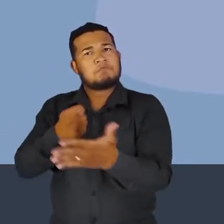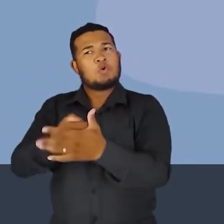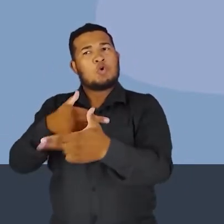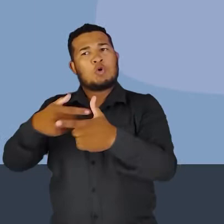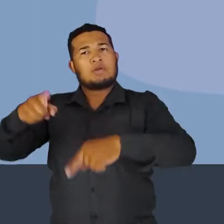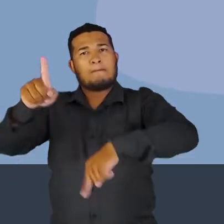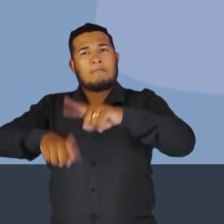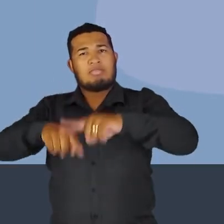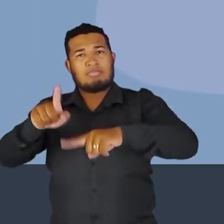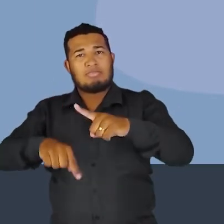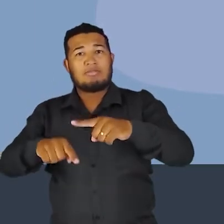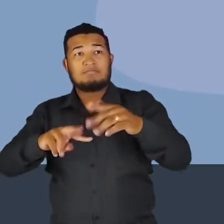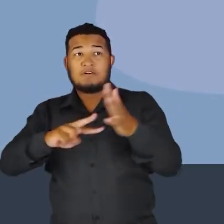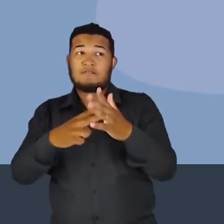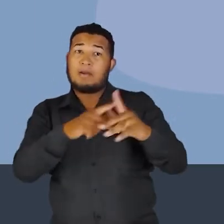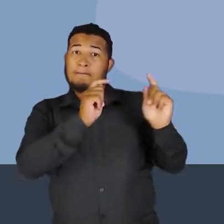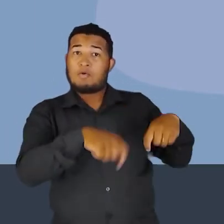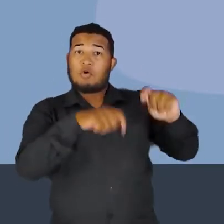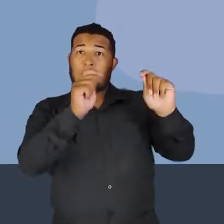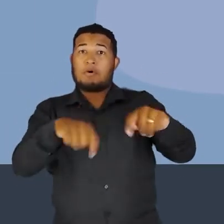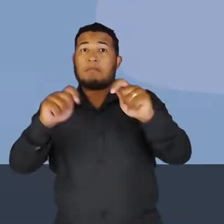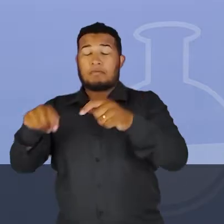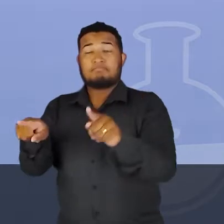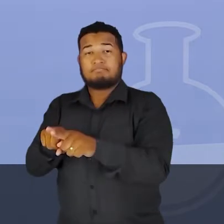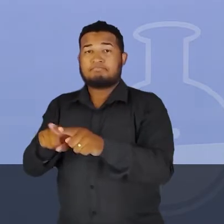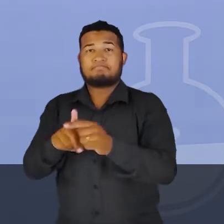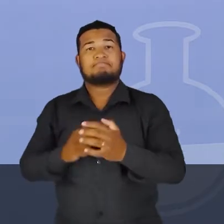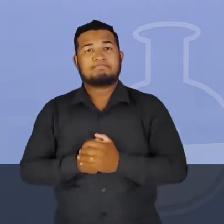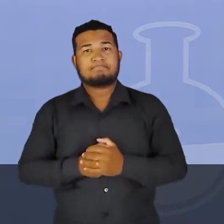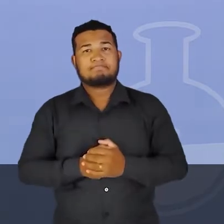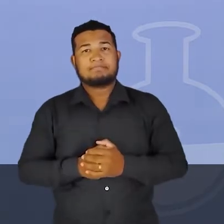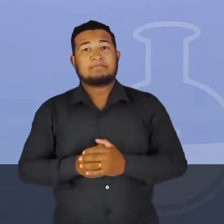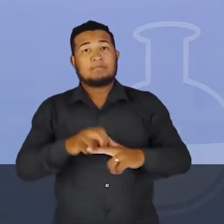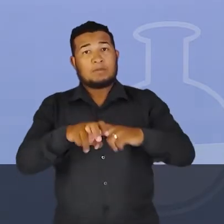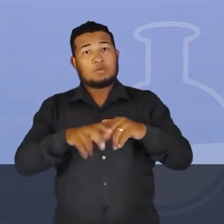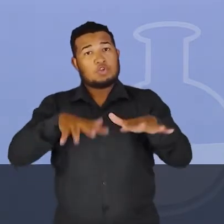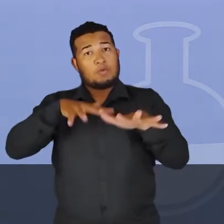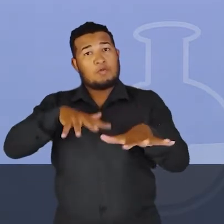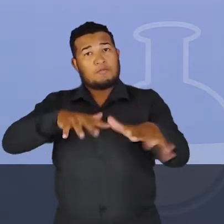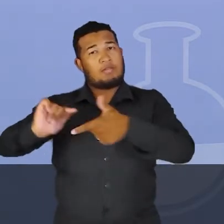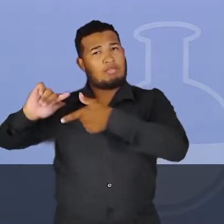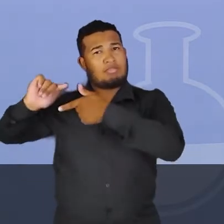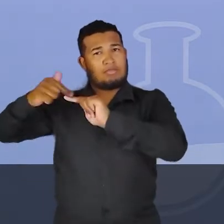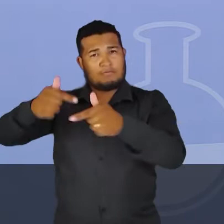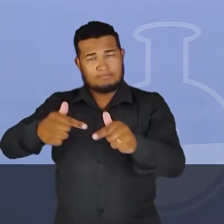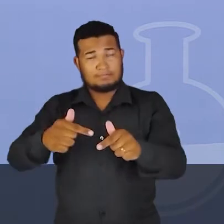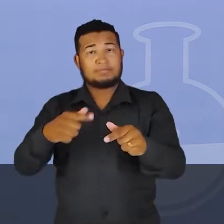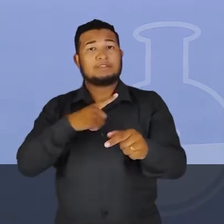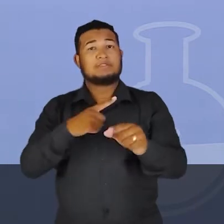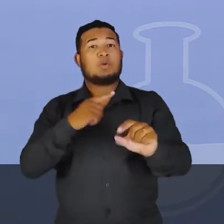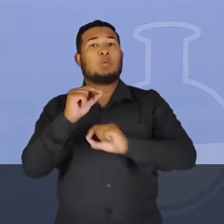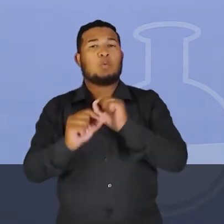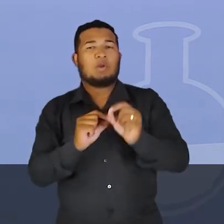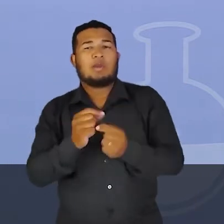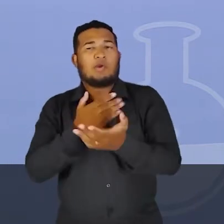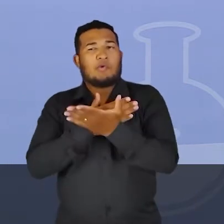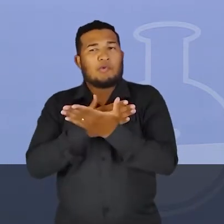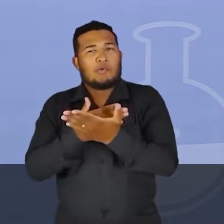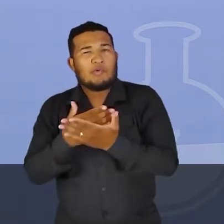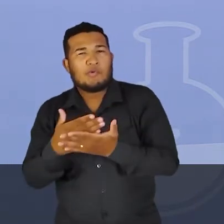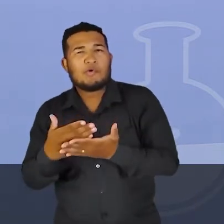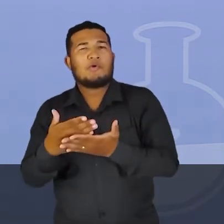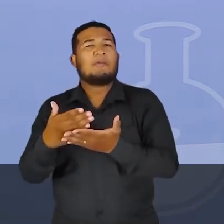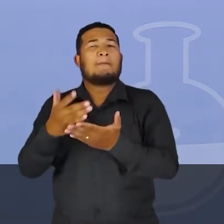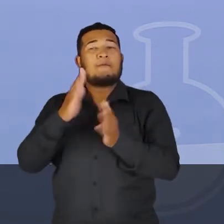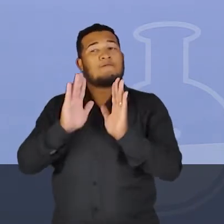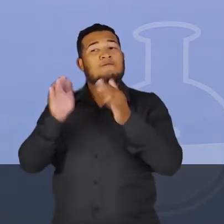materiais, o que não exclui outras possibilidades de demandas. Então, os movimentos tradicionais, a gente começa a ter esses movimentos